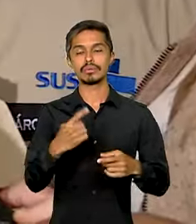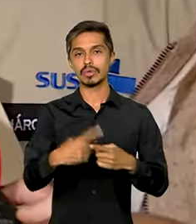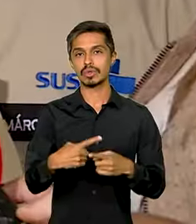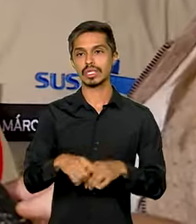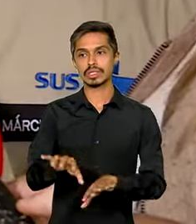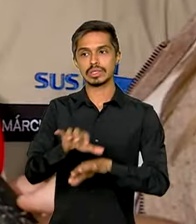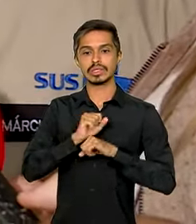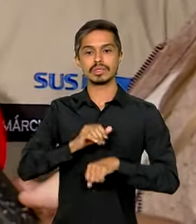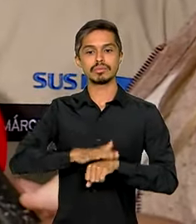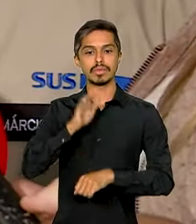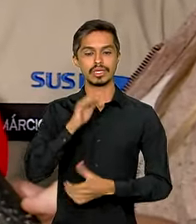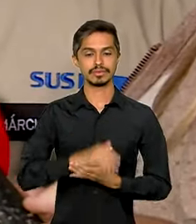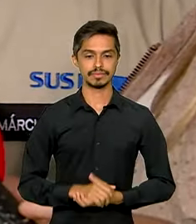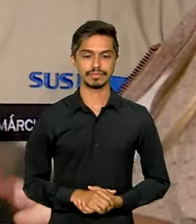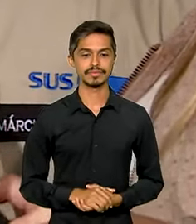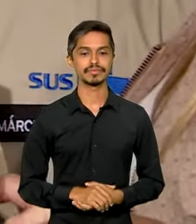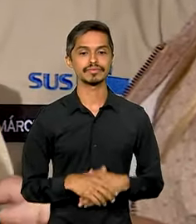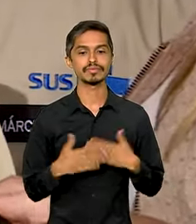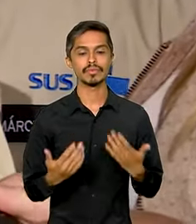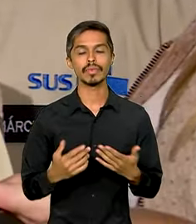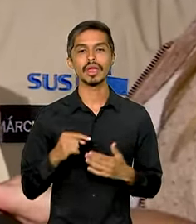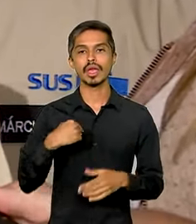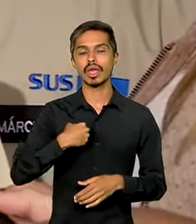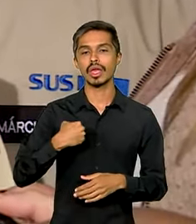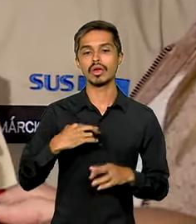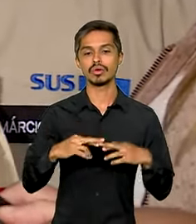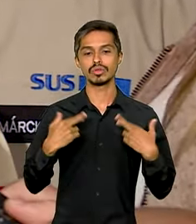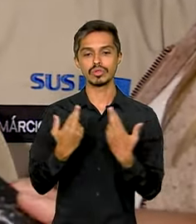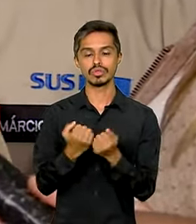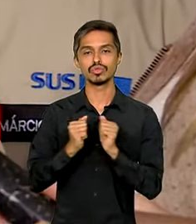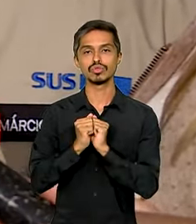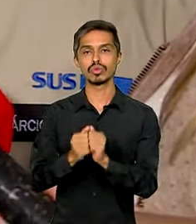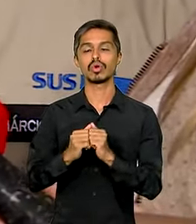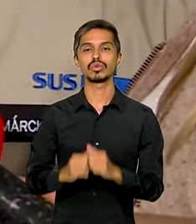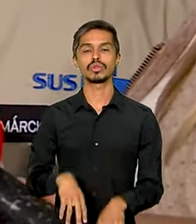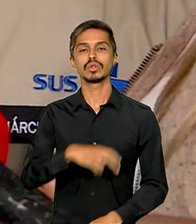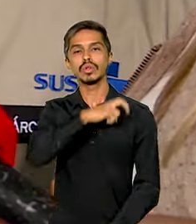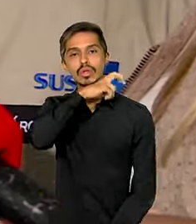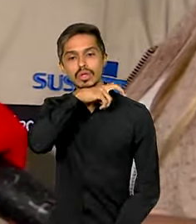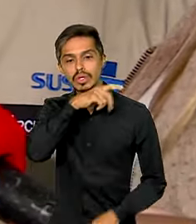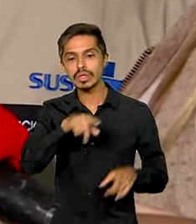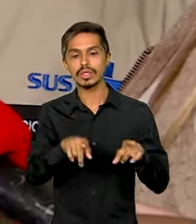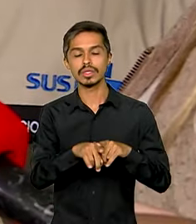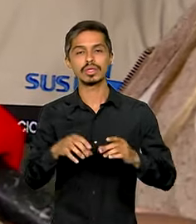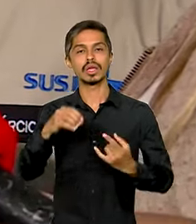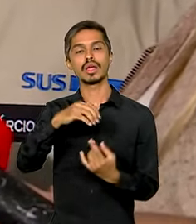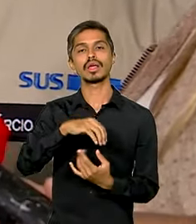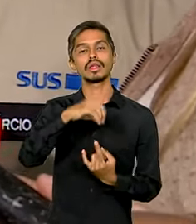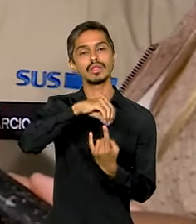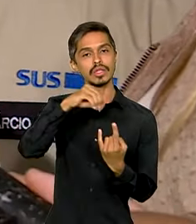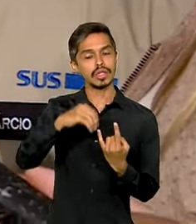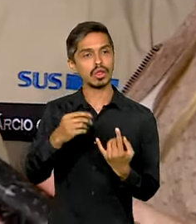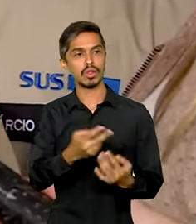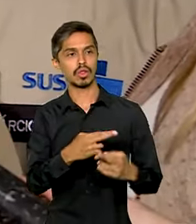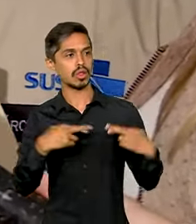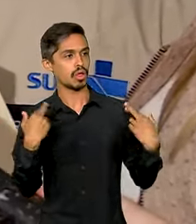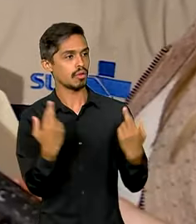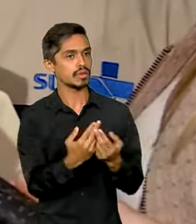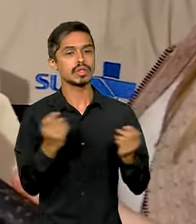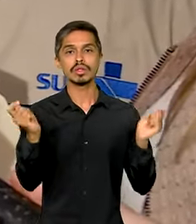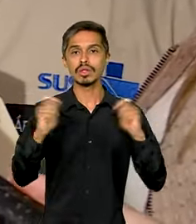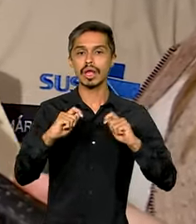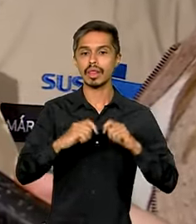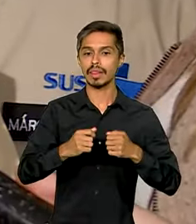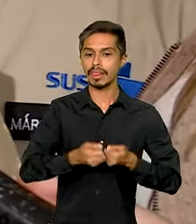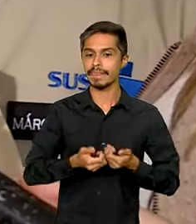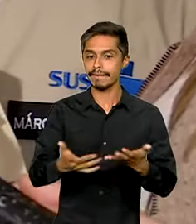maior. Me reuni com o Instituto Butantan e a Fiocruz para vermos as possibilidades de ampliar